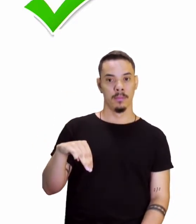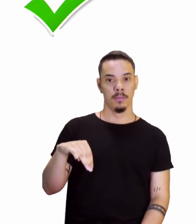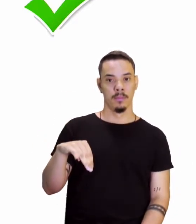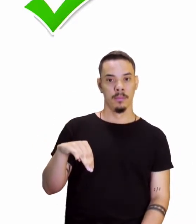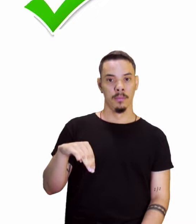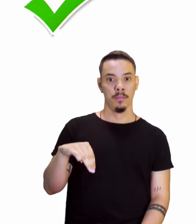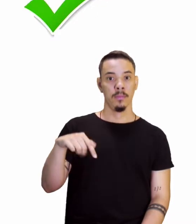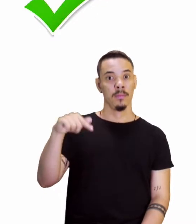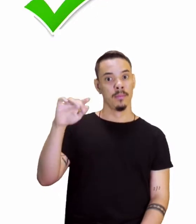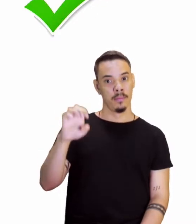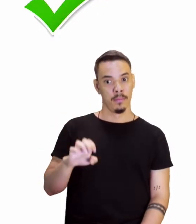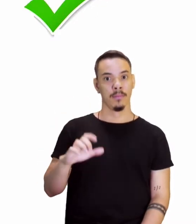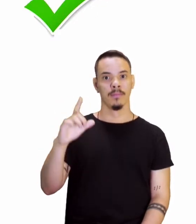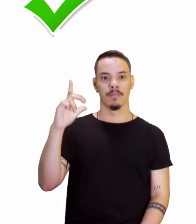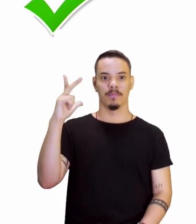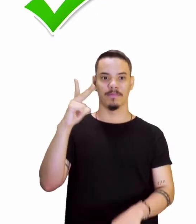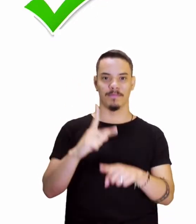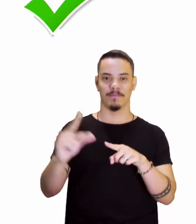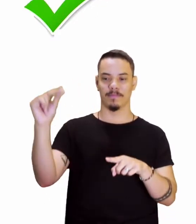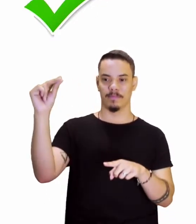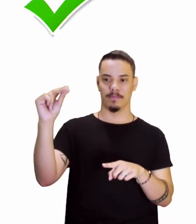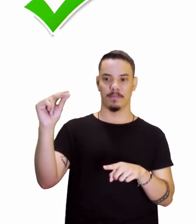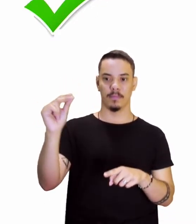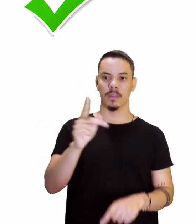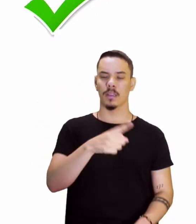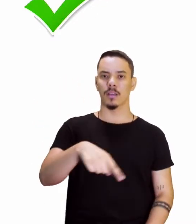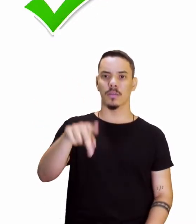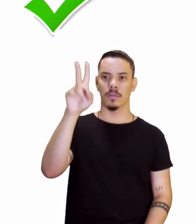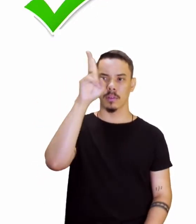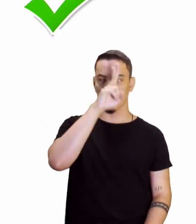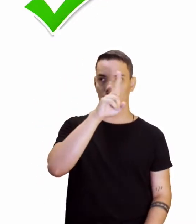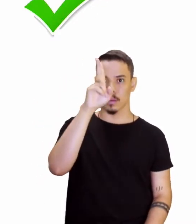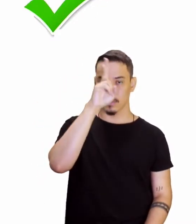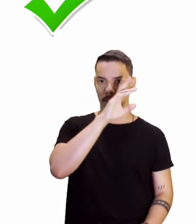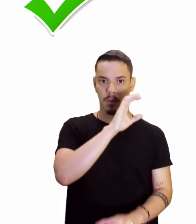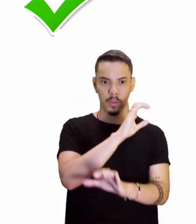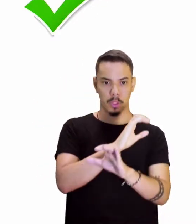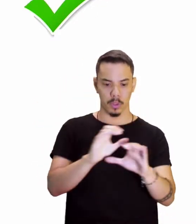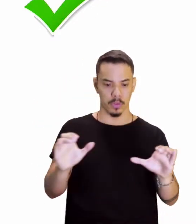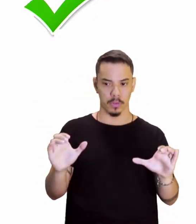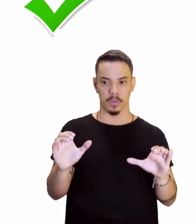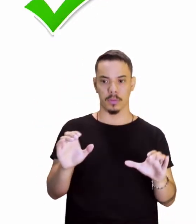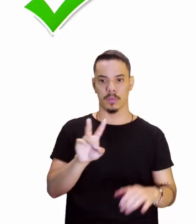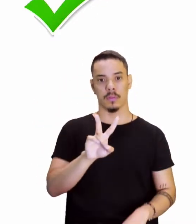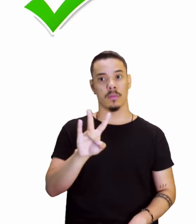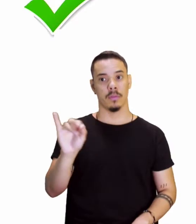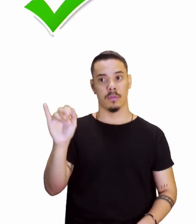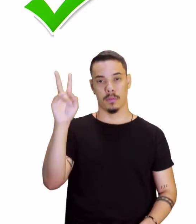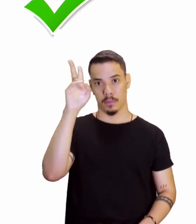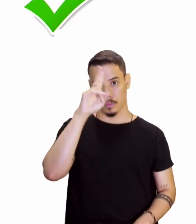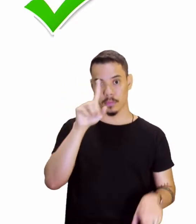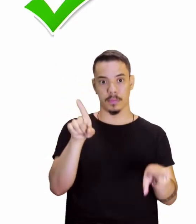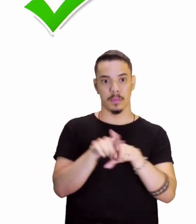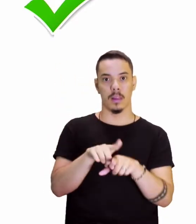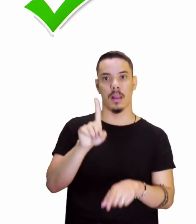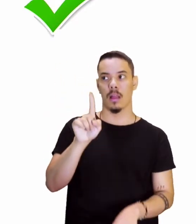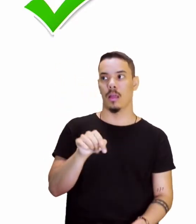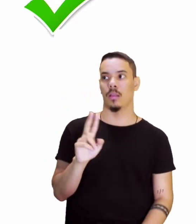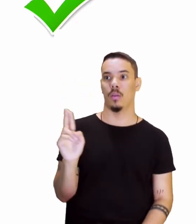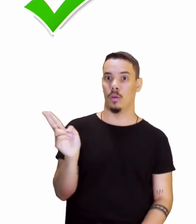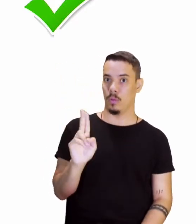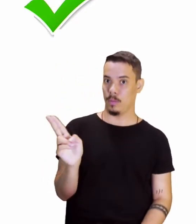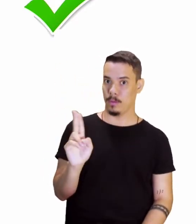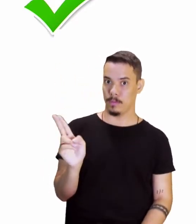sairia vitorioso. Você vai lembrar confiança, você vai lembrar também, é um nome,